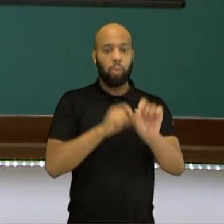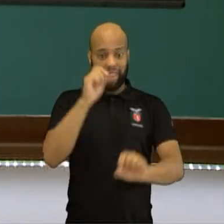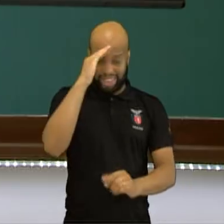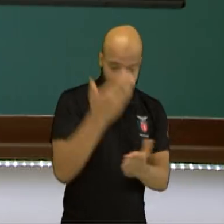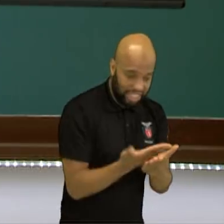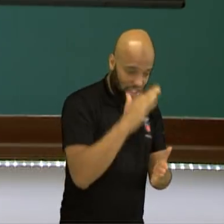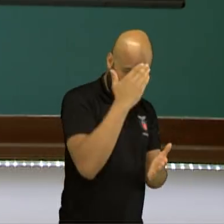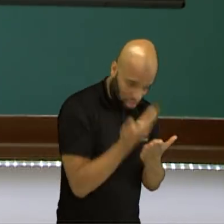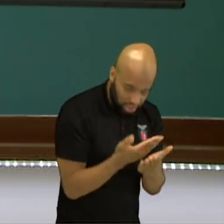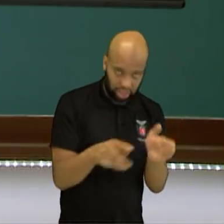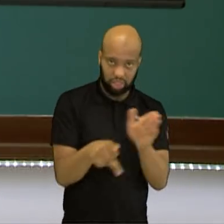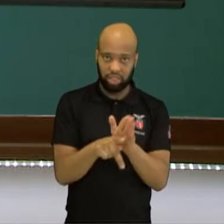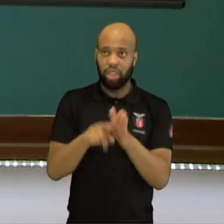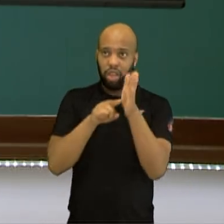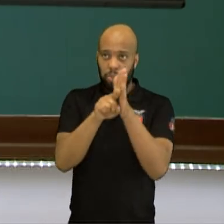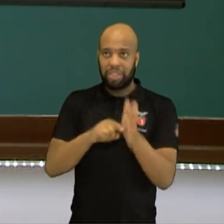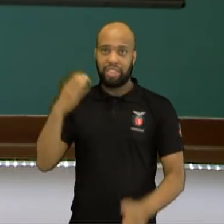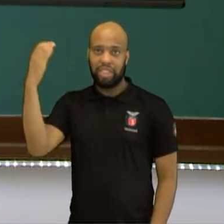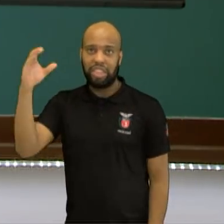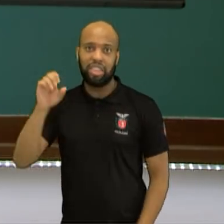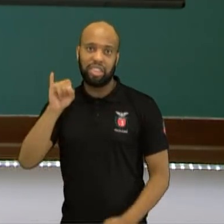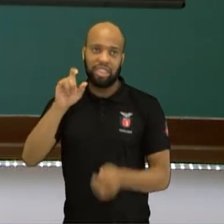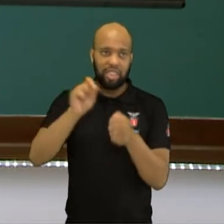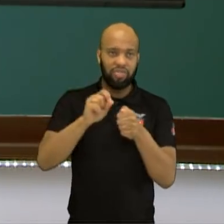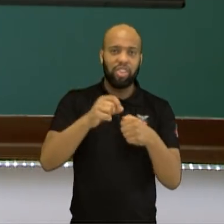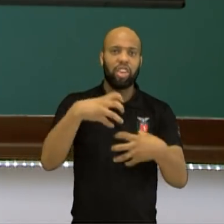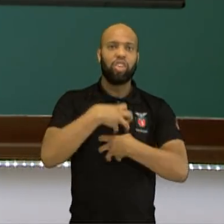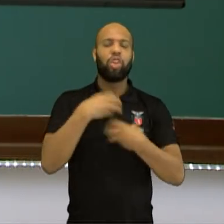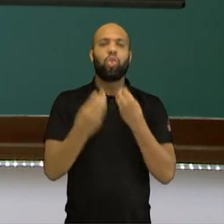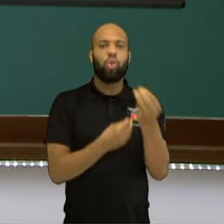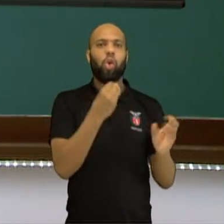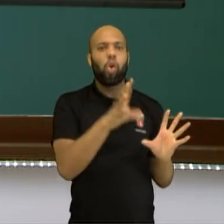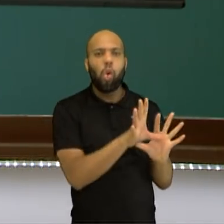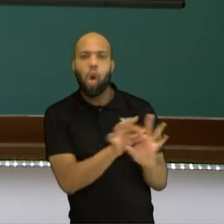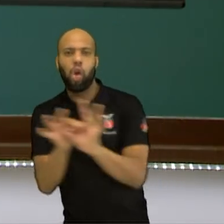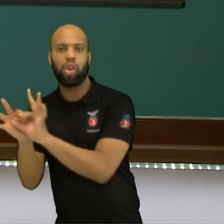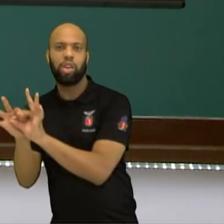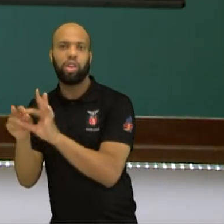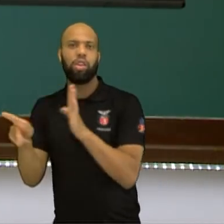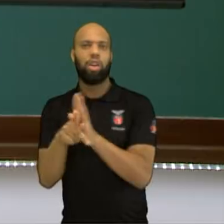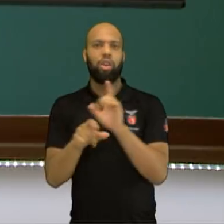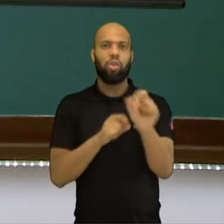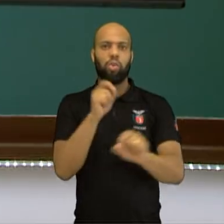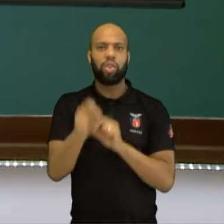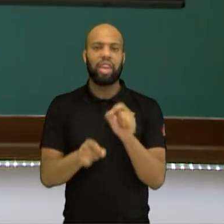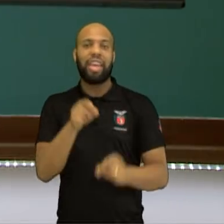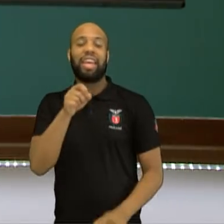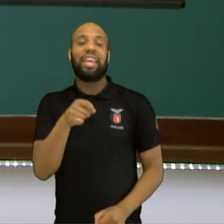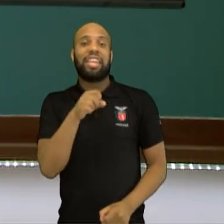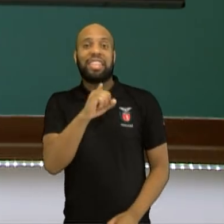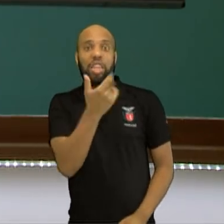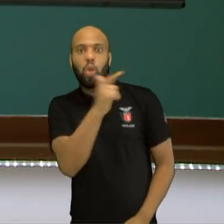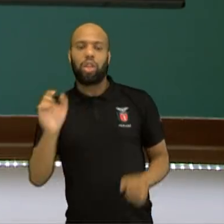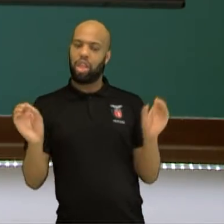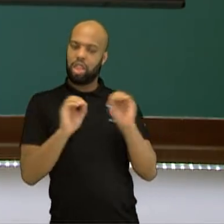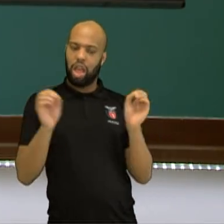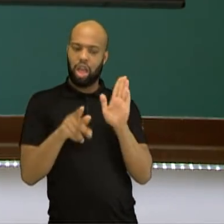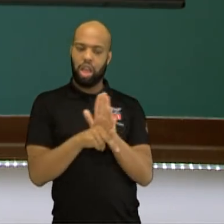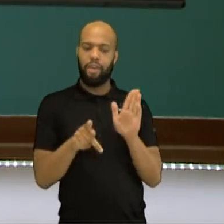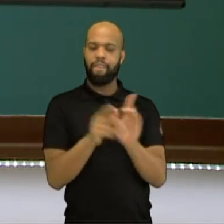uma pesquisa científica se ela é feita ali num contexto de interferência política, de